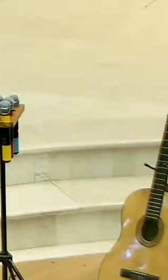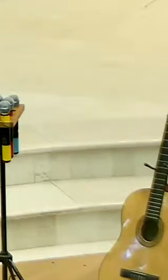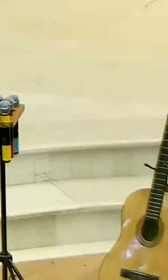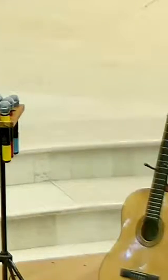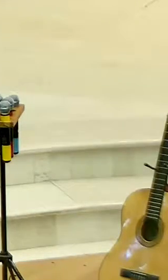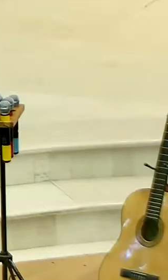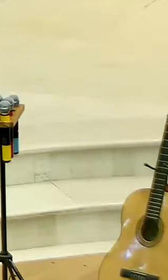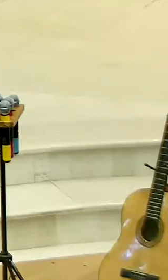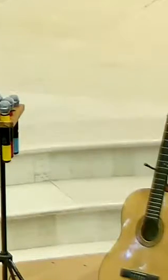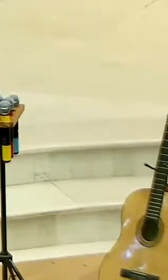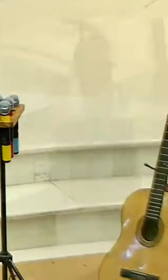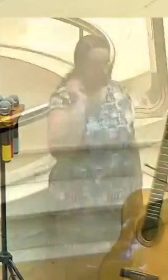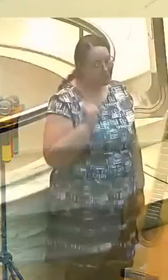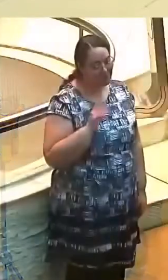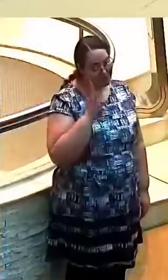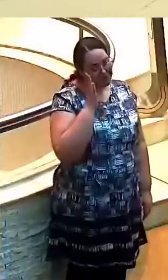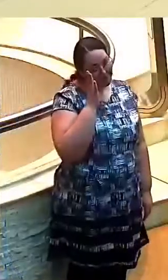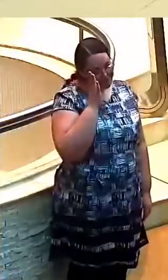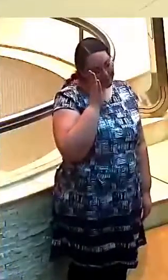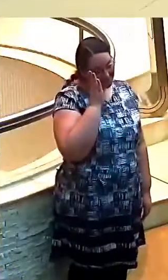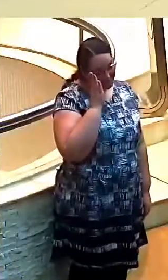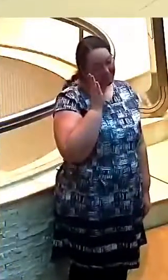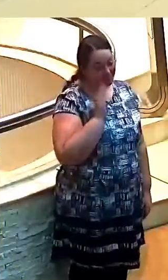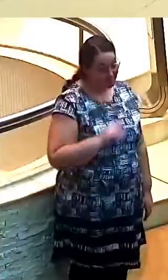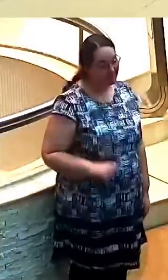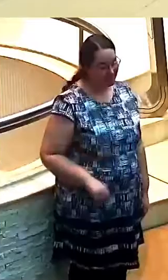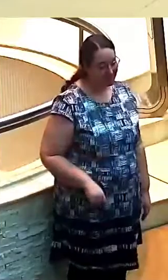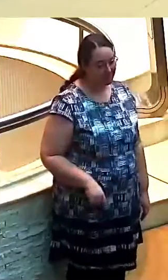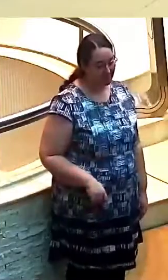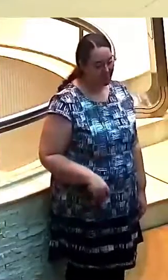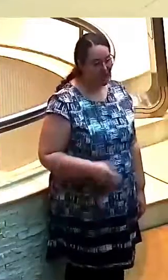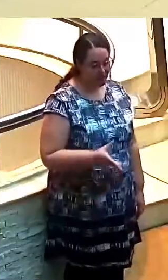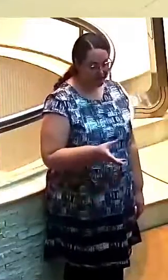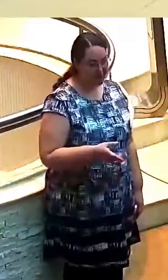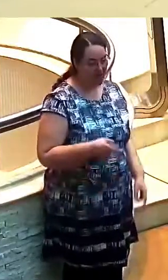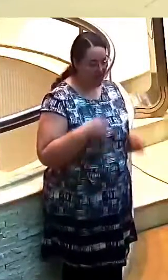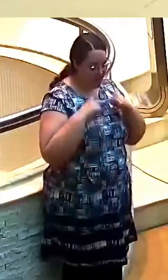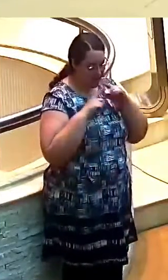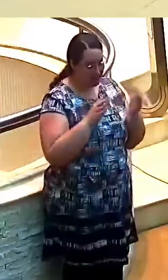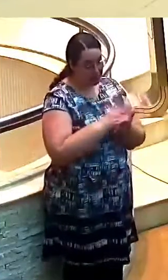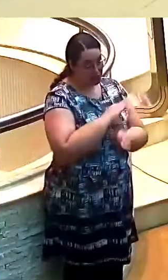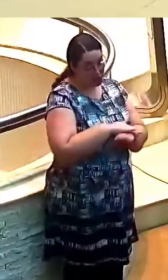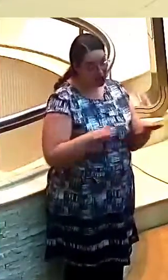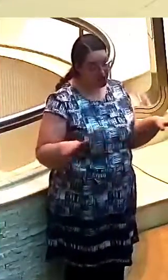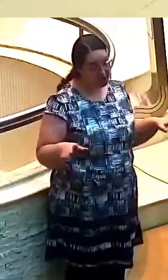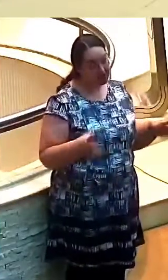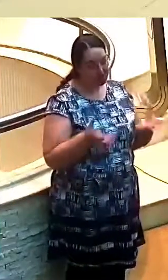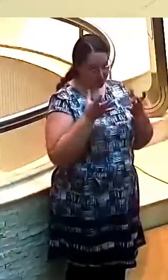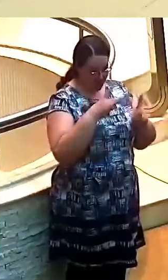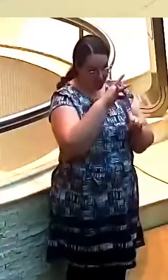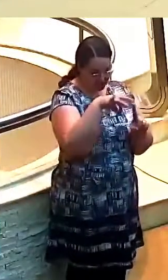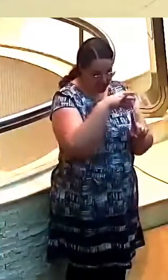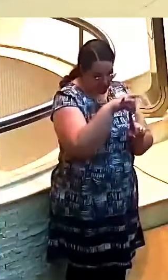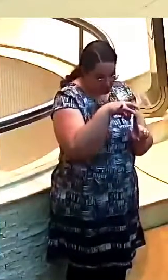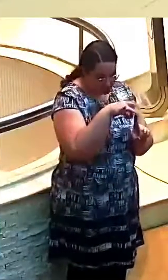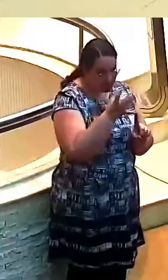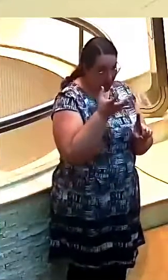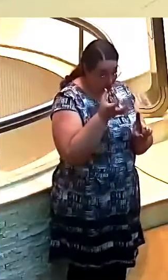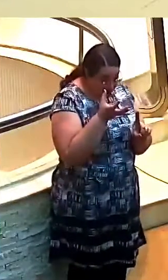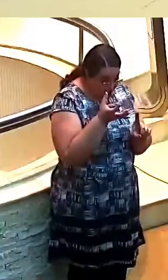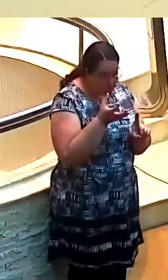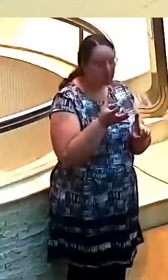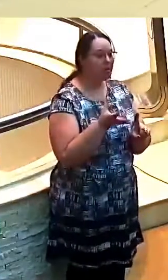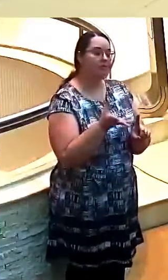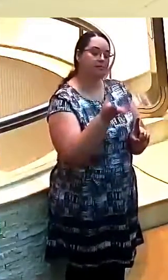desenvolvei a vossa salvação, com temor e tremor, sabeis que, é Deus que realiza em vós, o querer,